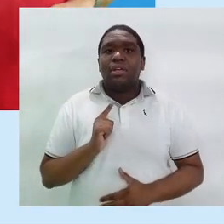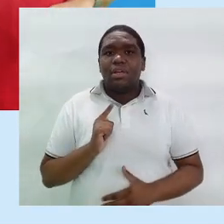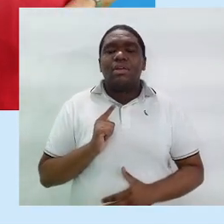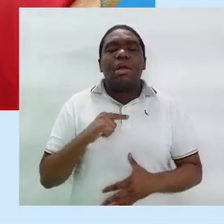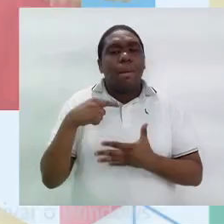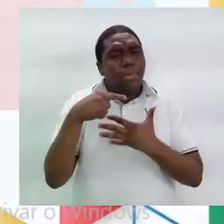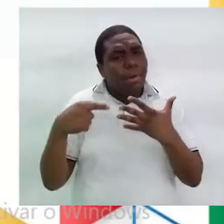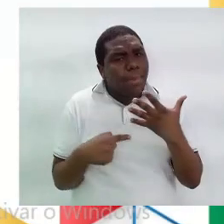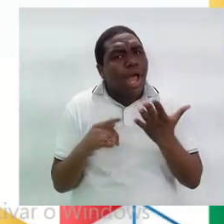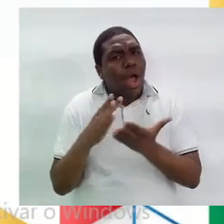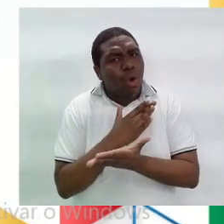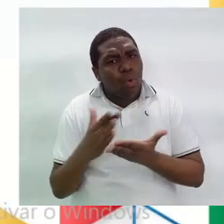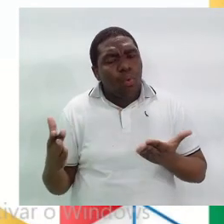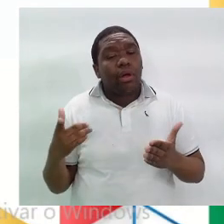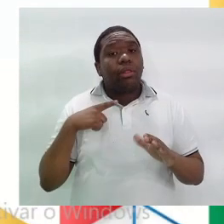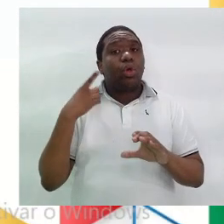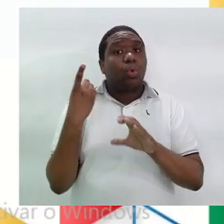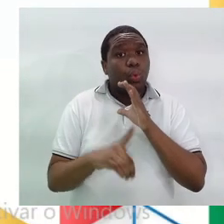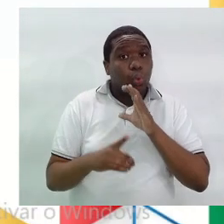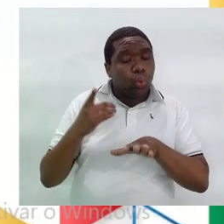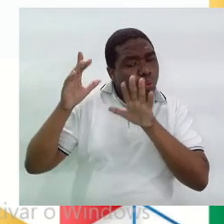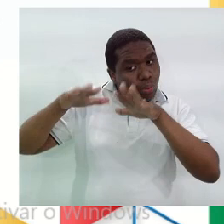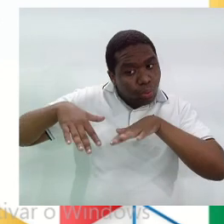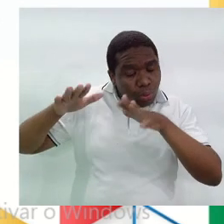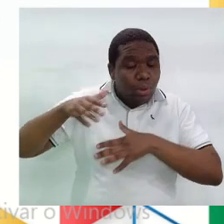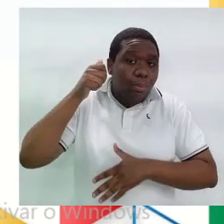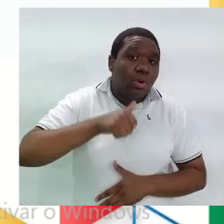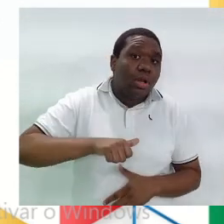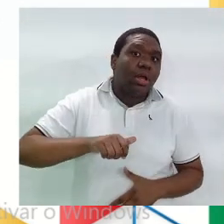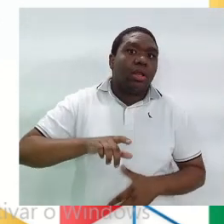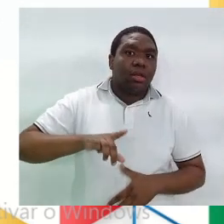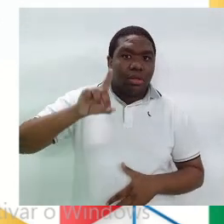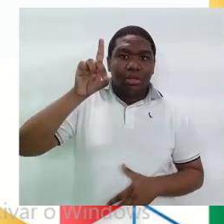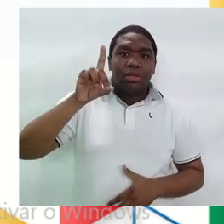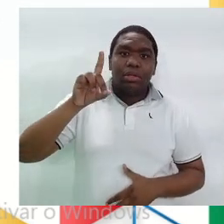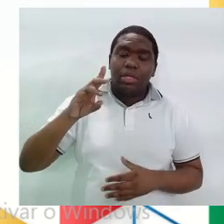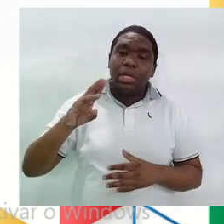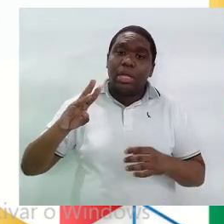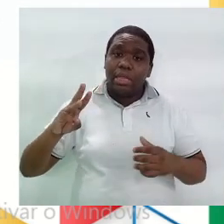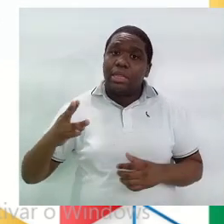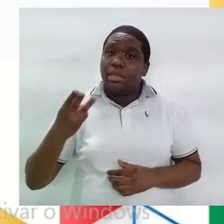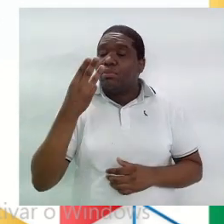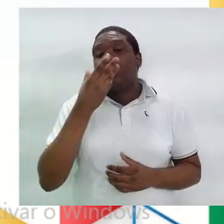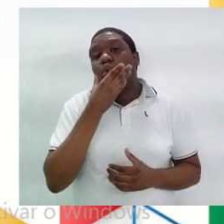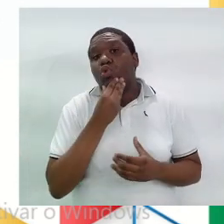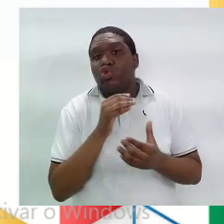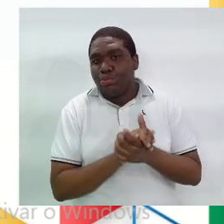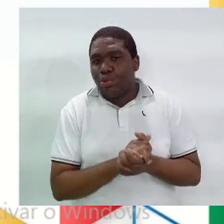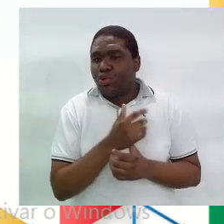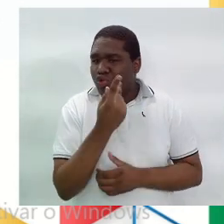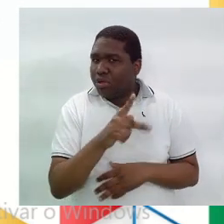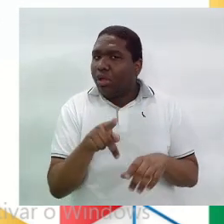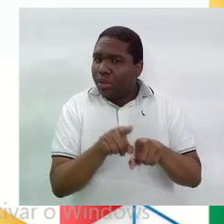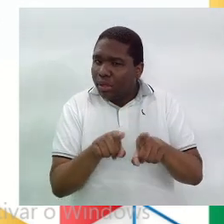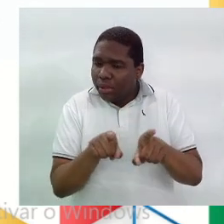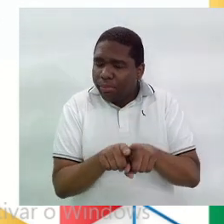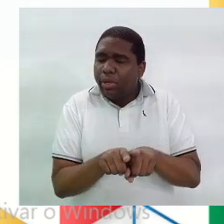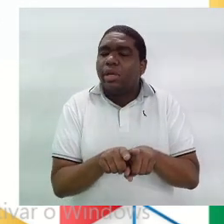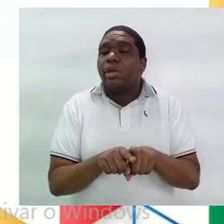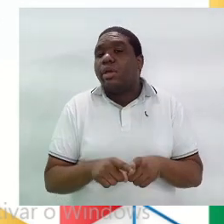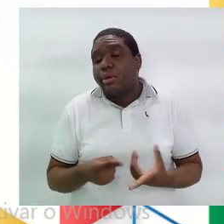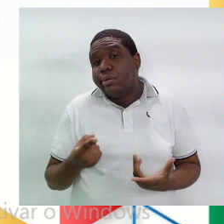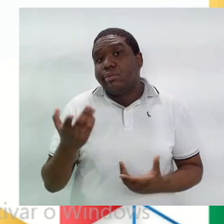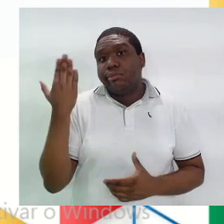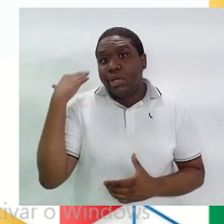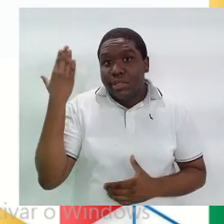elencar algumas. Culto à deusa tríplice e ao seu consorte, esposo. Ou seja, os deuses